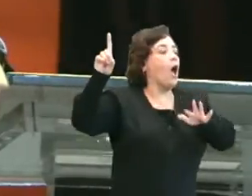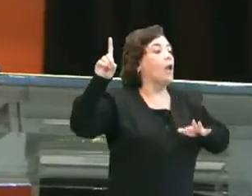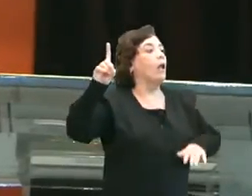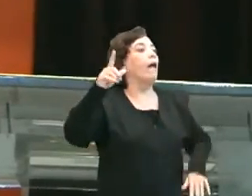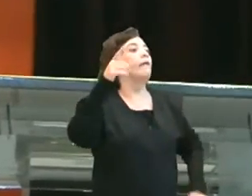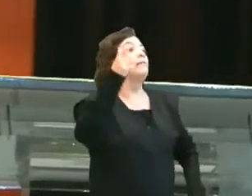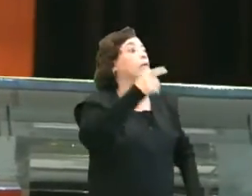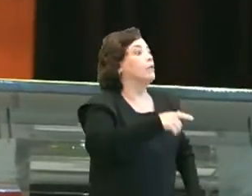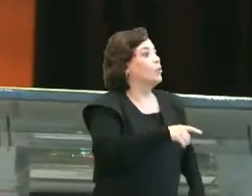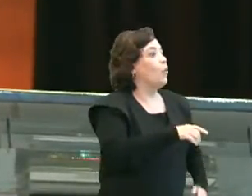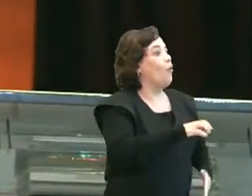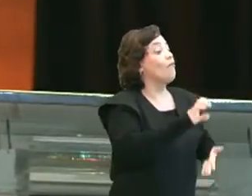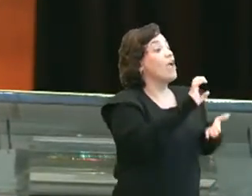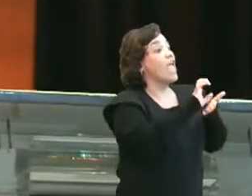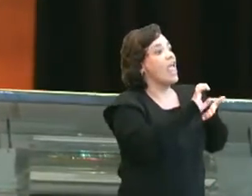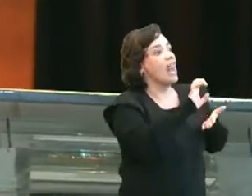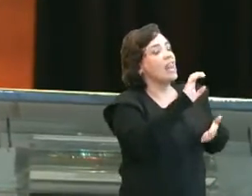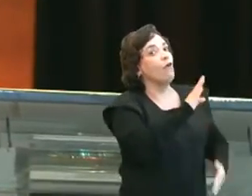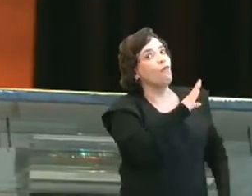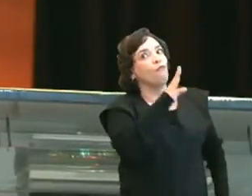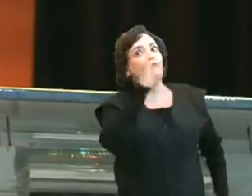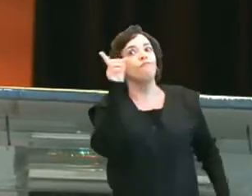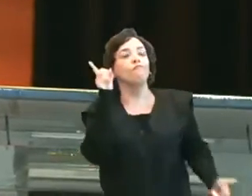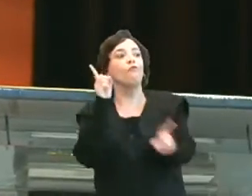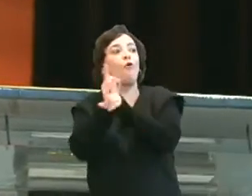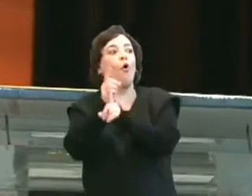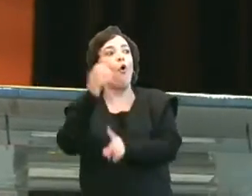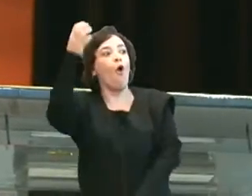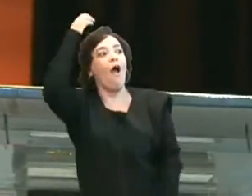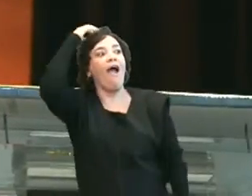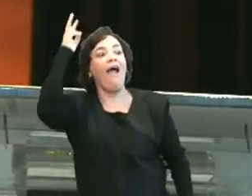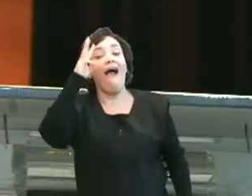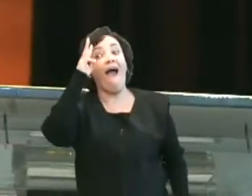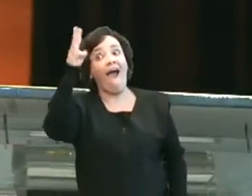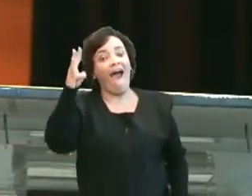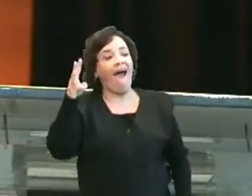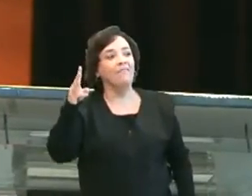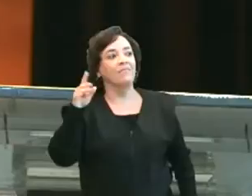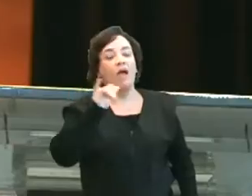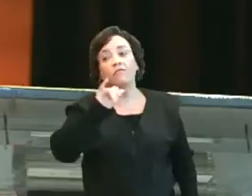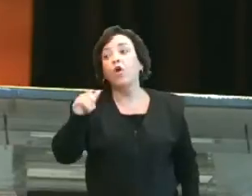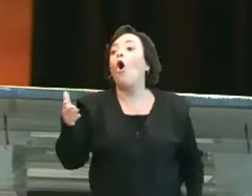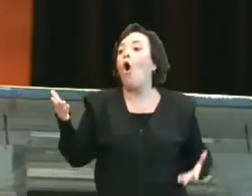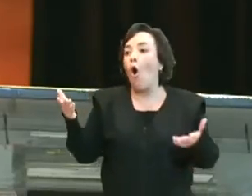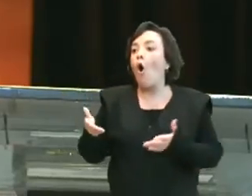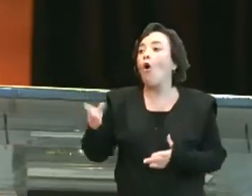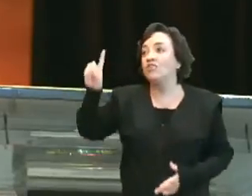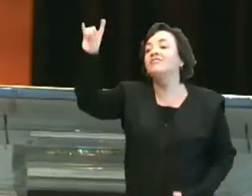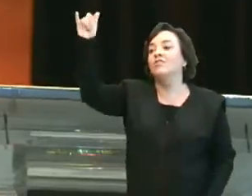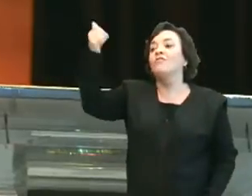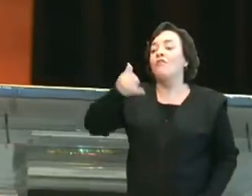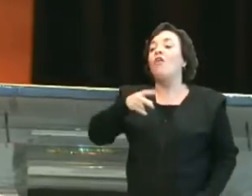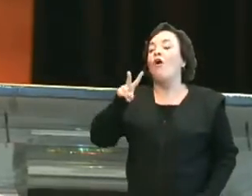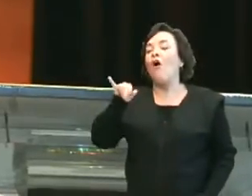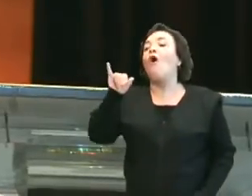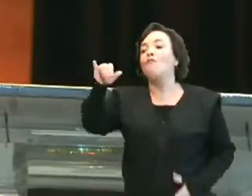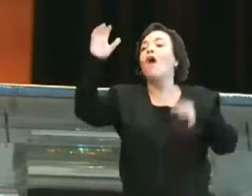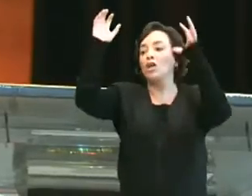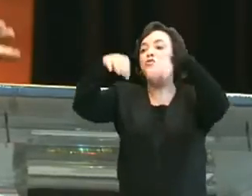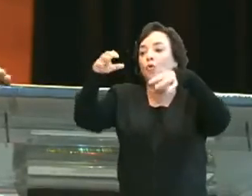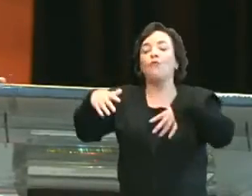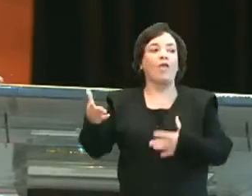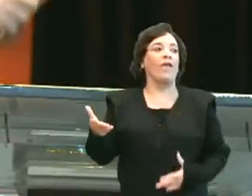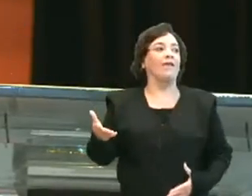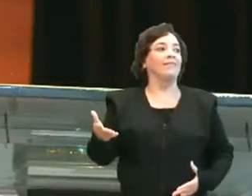novo. Vai voltar a chover hoje, rei. Prepara os cavalos, volta para a cidade antes que a chuva não te deixe